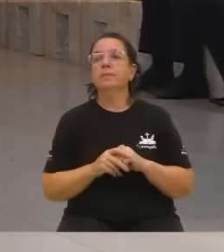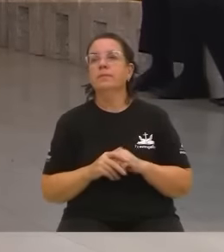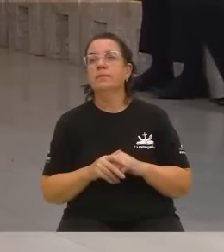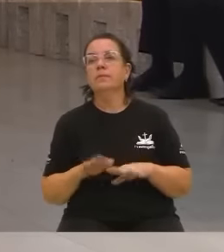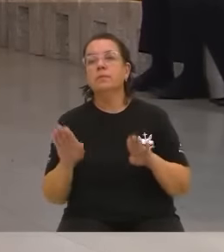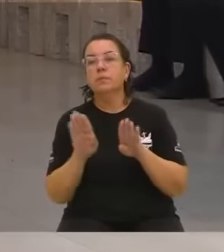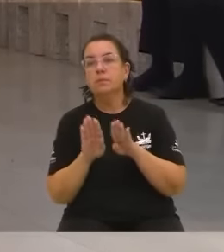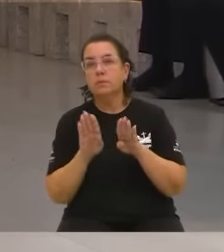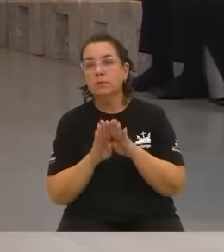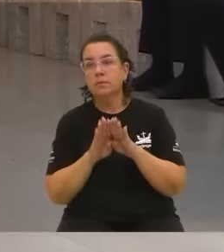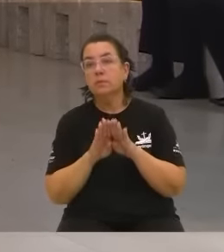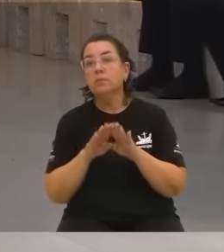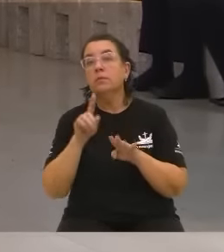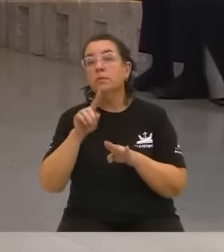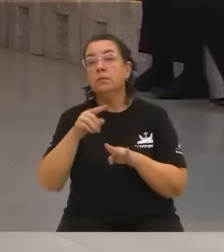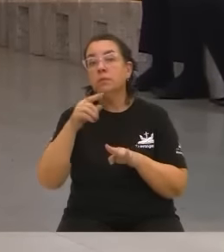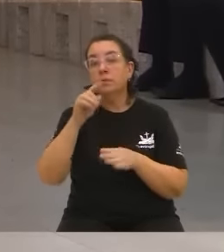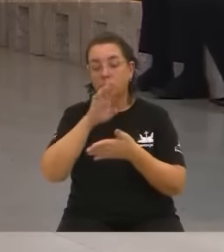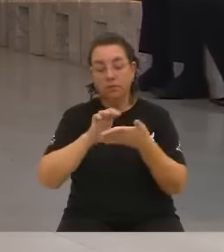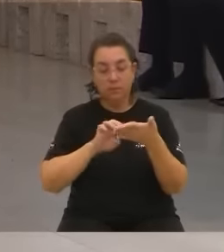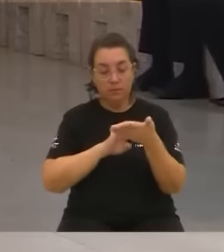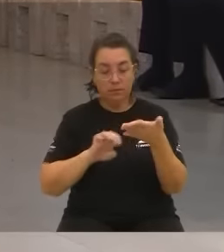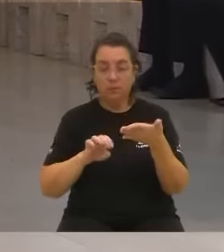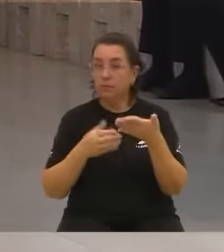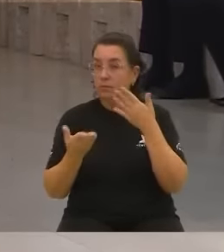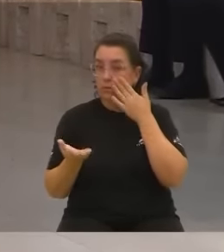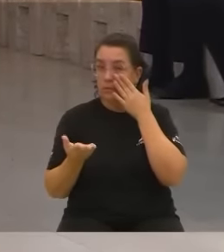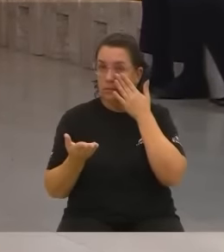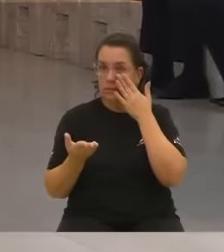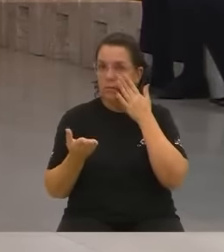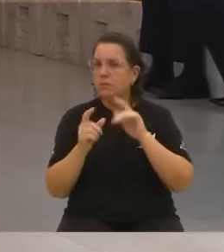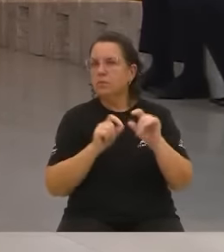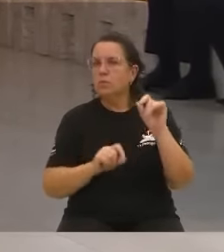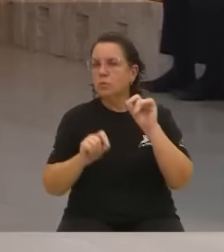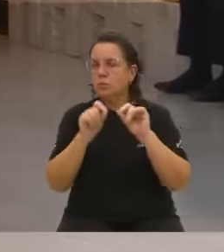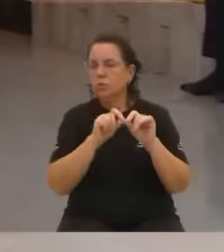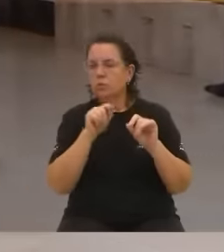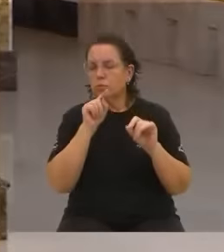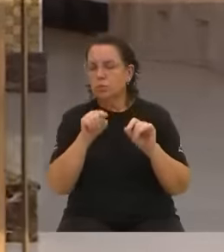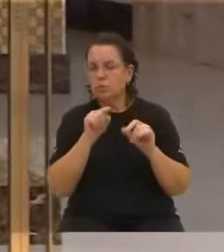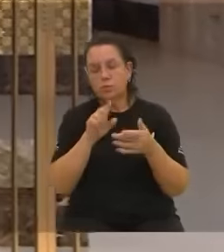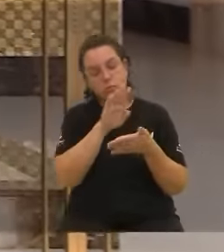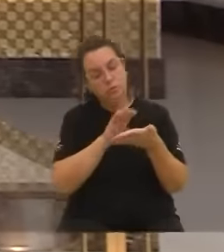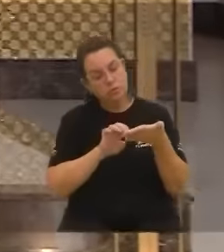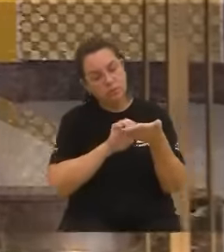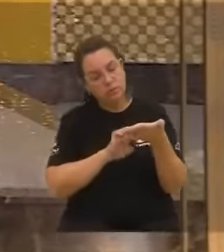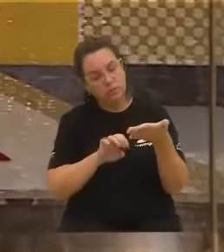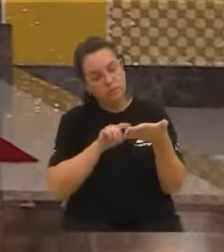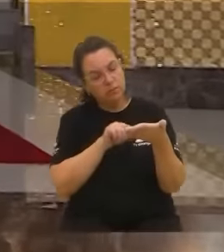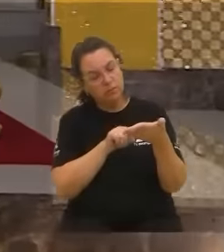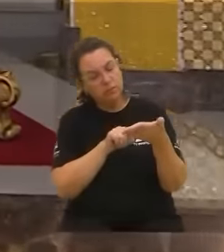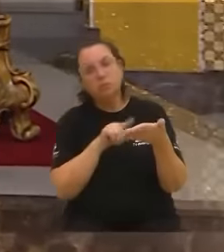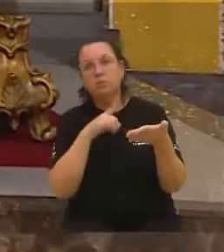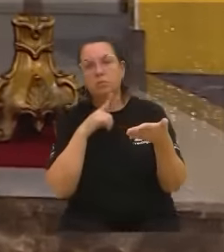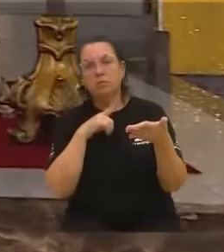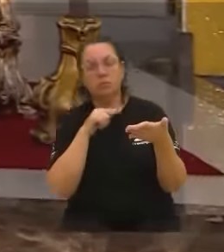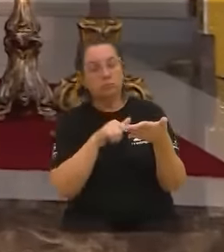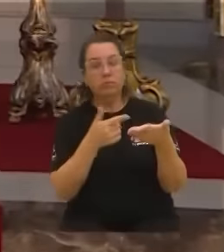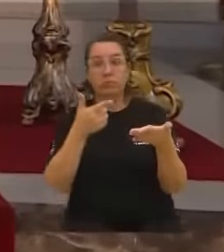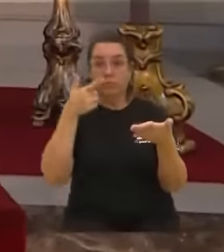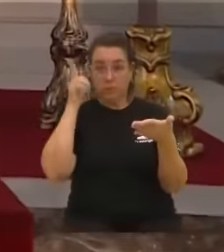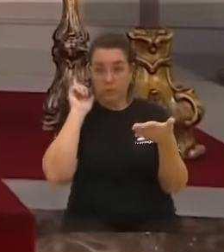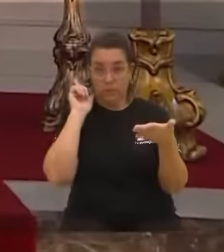entendemos a mesma linha do Evangelho. O que antecede esse Evangelho, o que